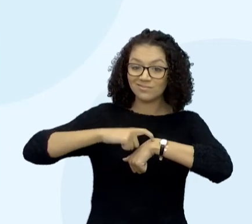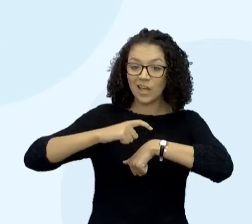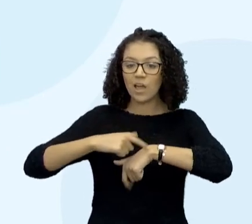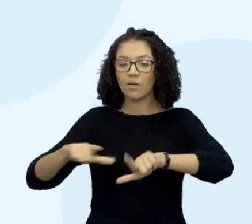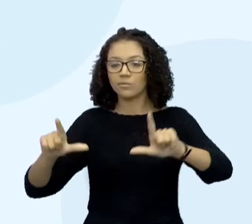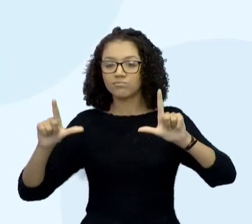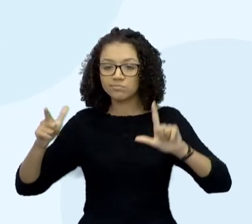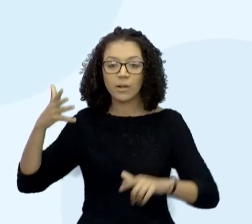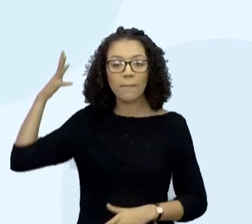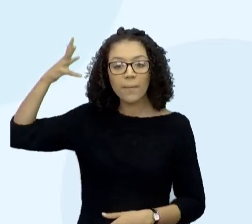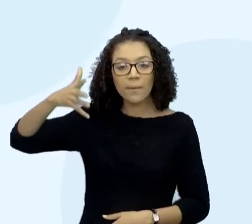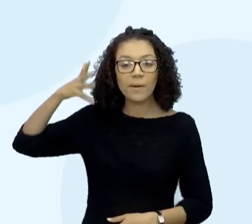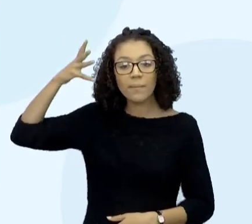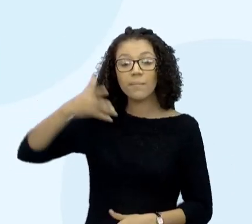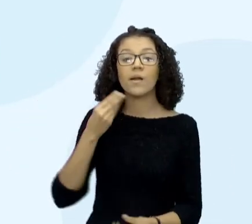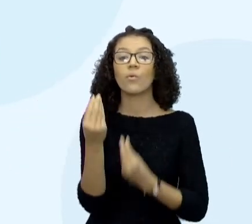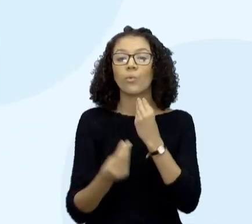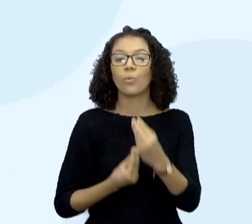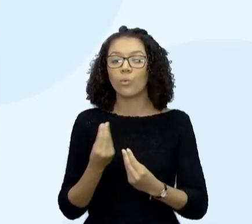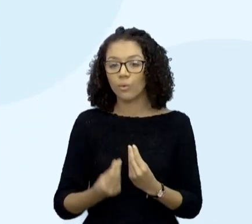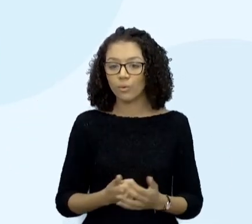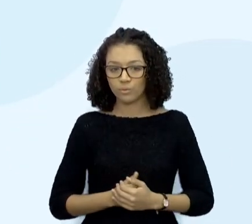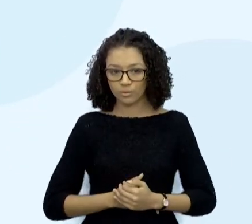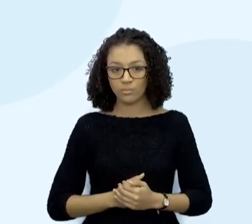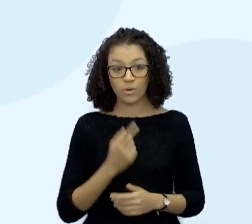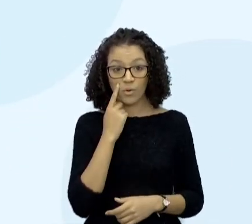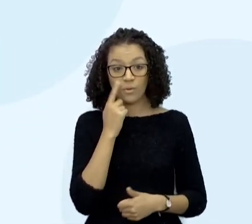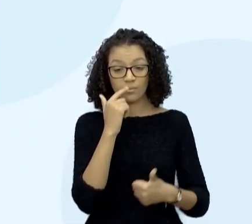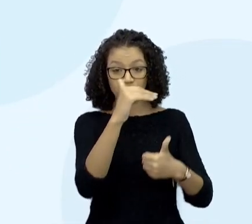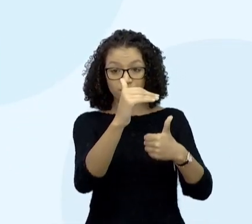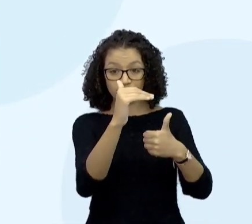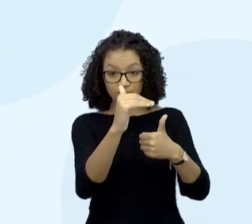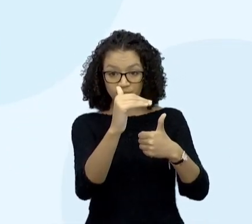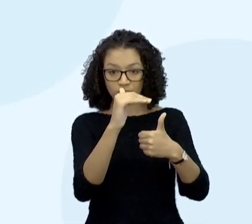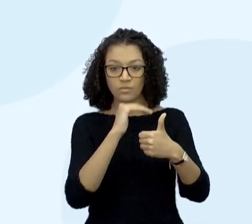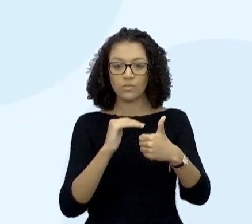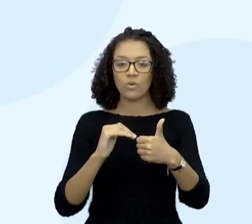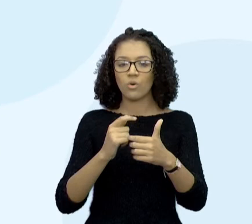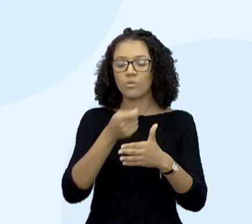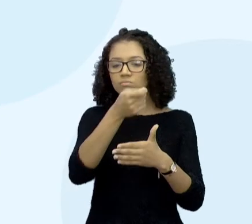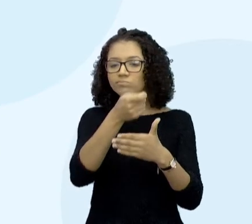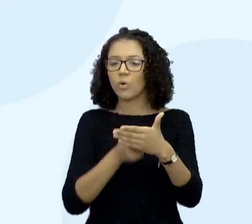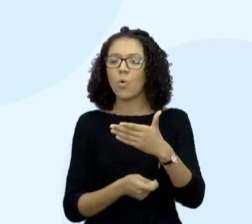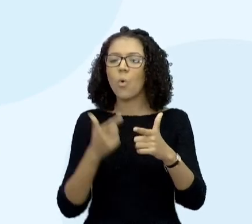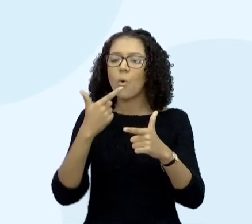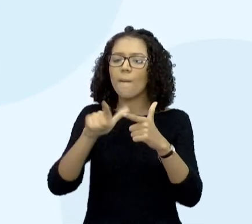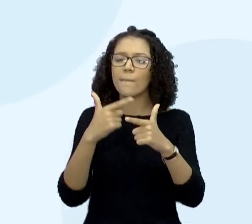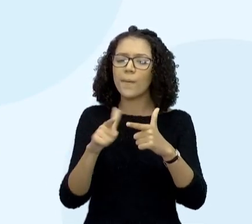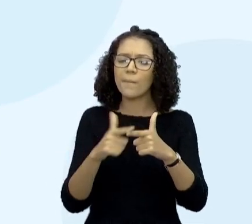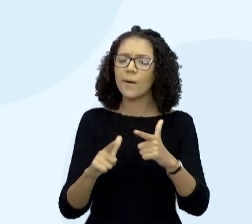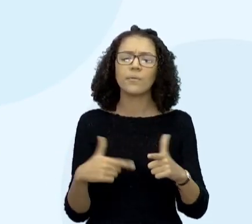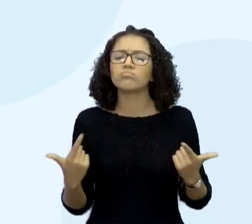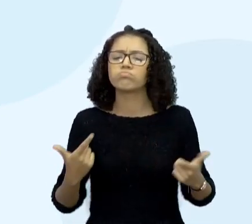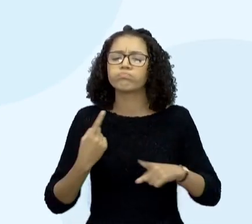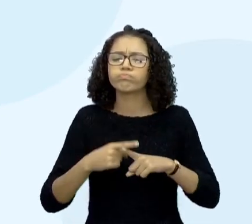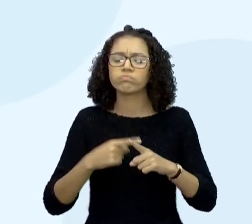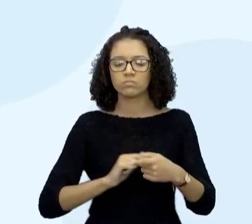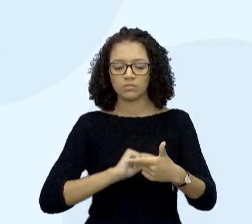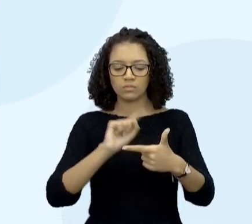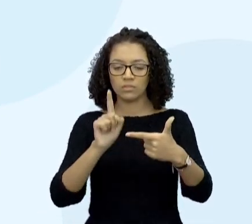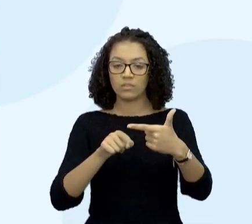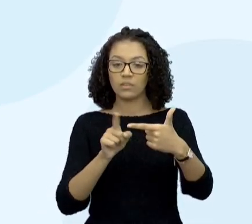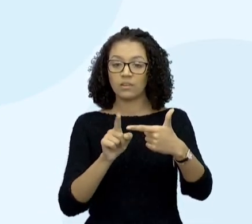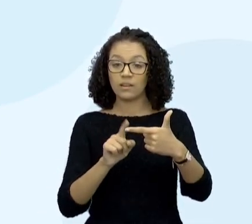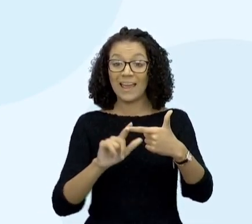apresentação. Recomendamos as seguintes etapas de apresentação: contextualização do problema, macro, apresentação da